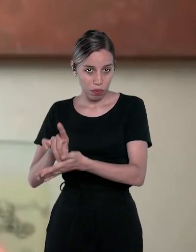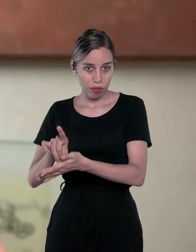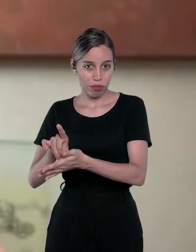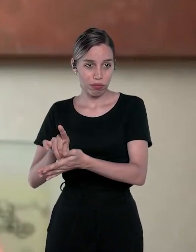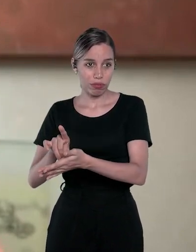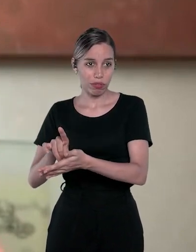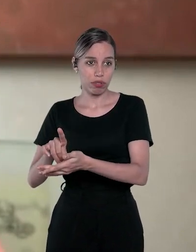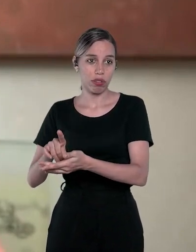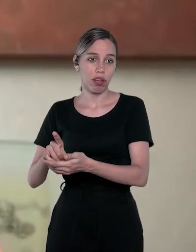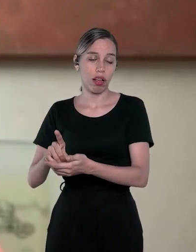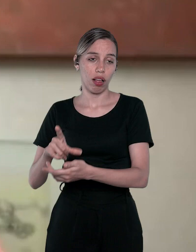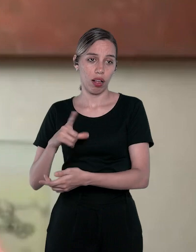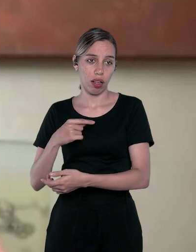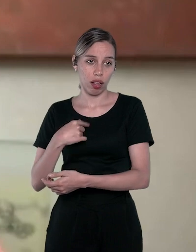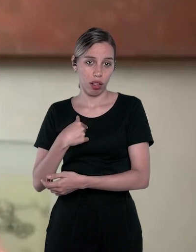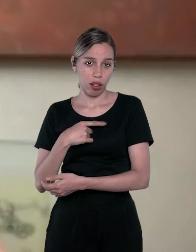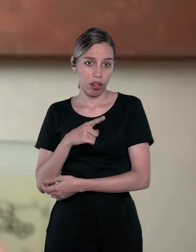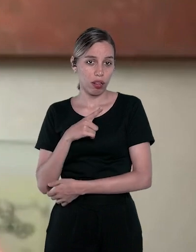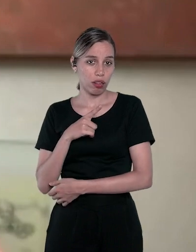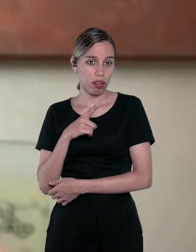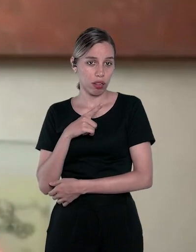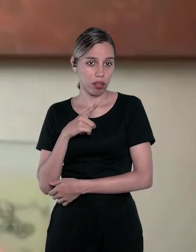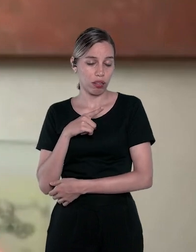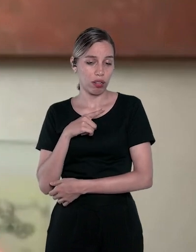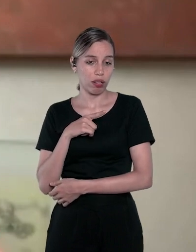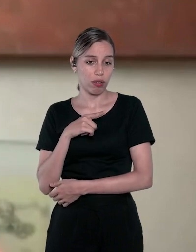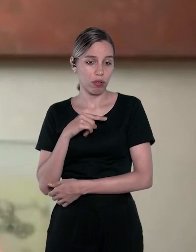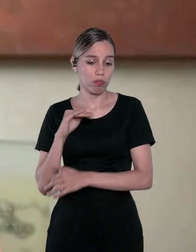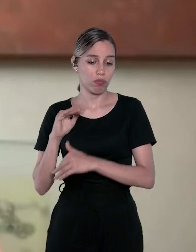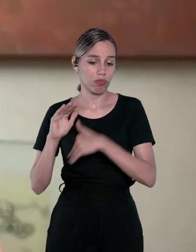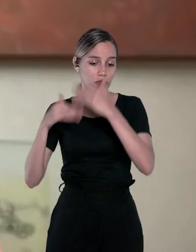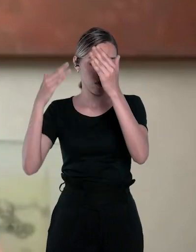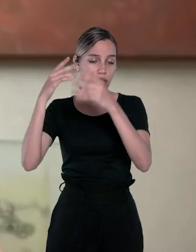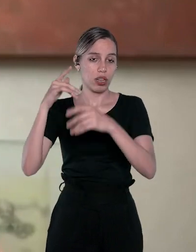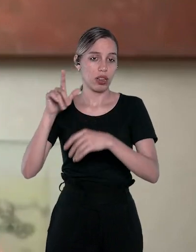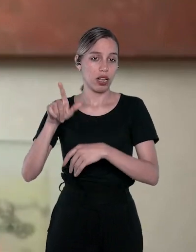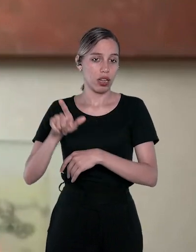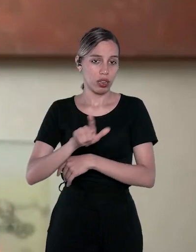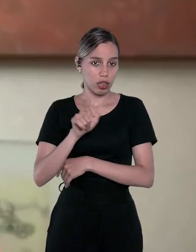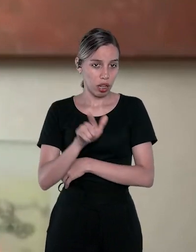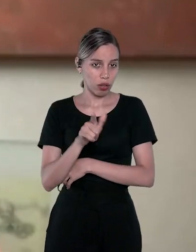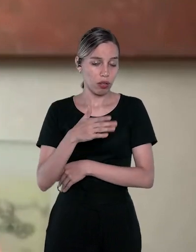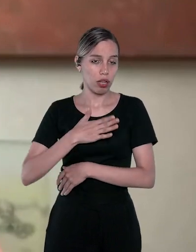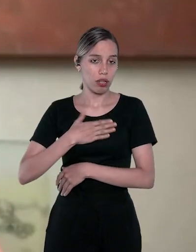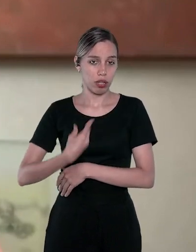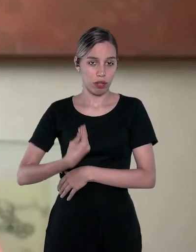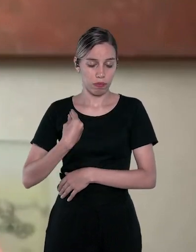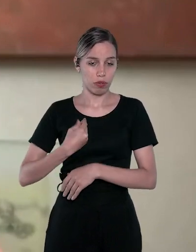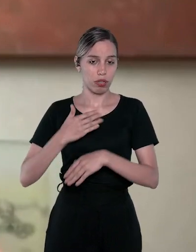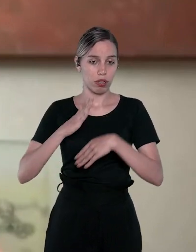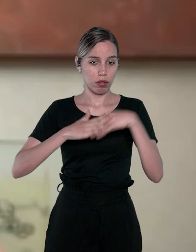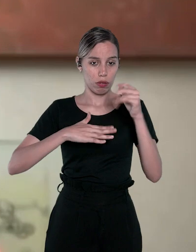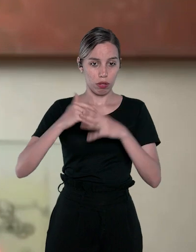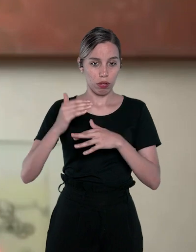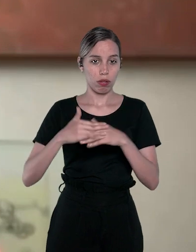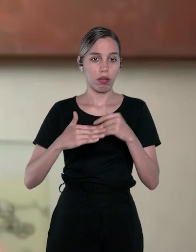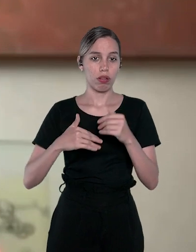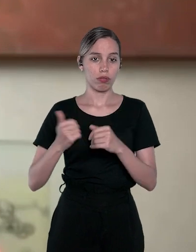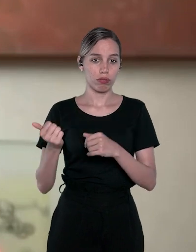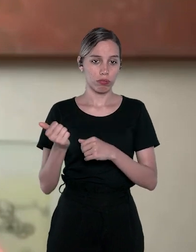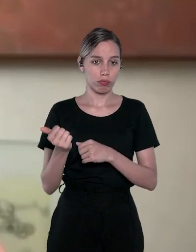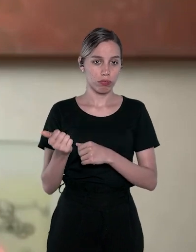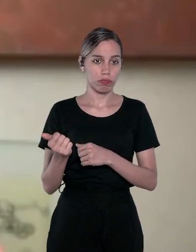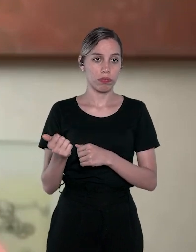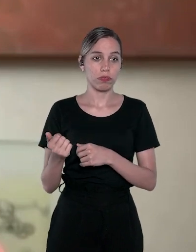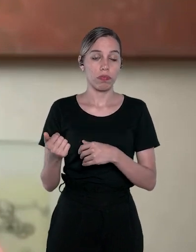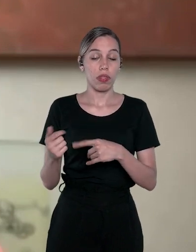teria dado um upgrade na minha carreira literária com mais informação. Mas eu tive que descobrir um pouco